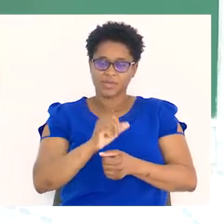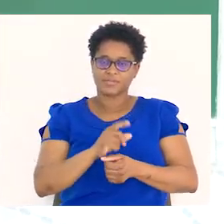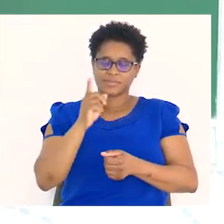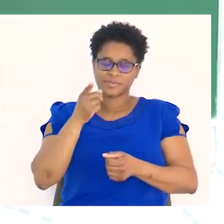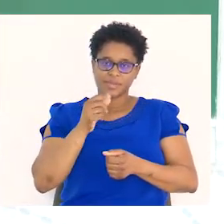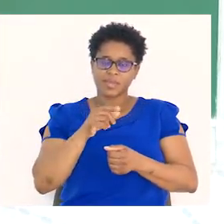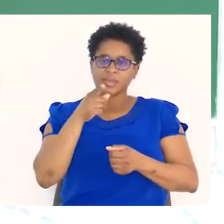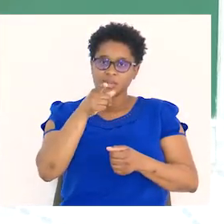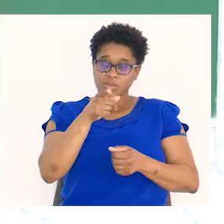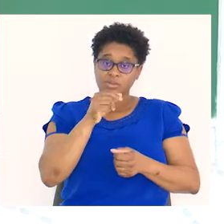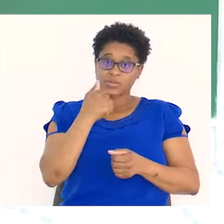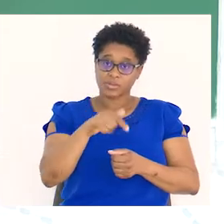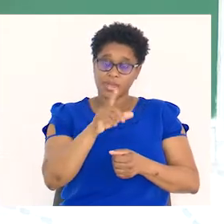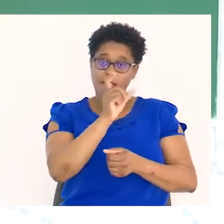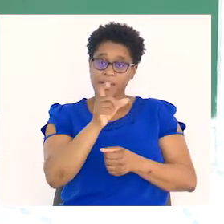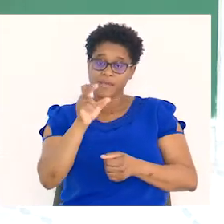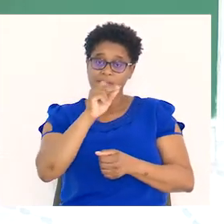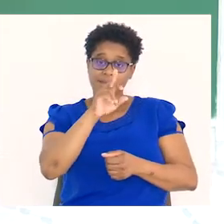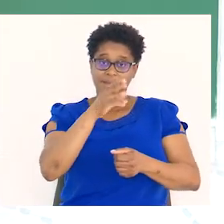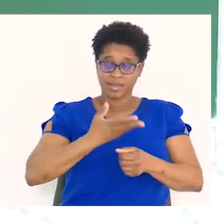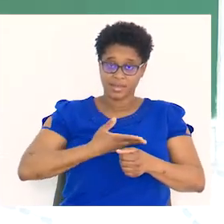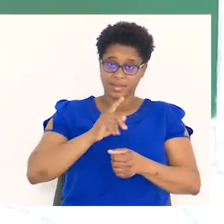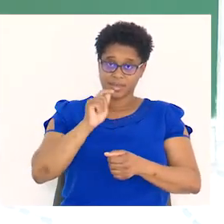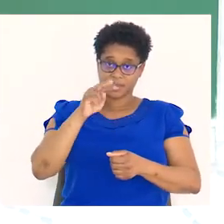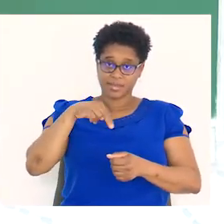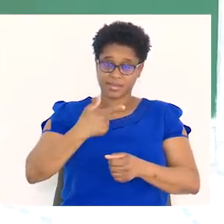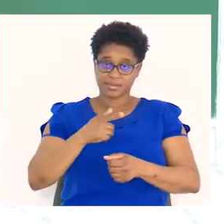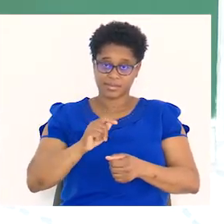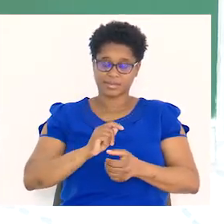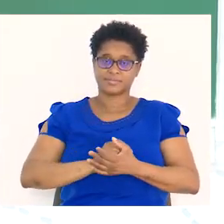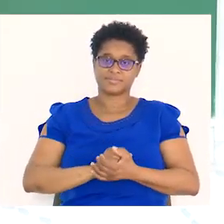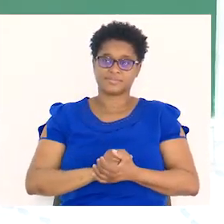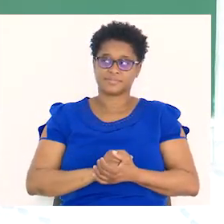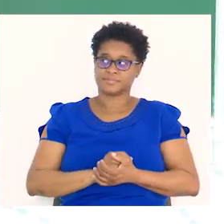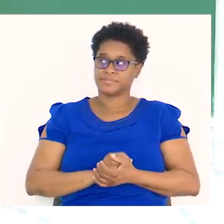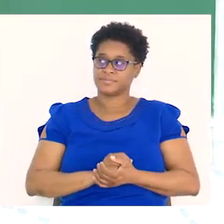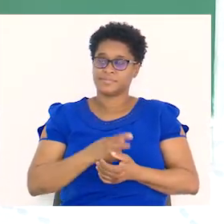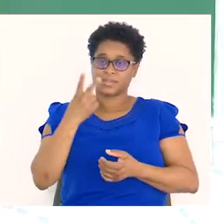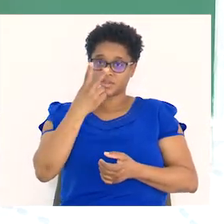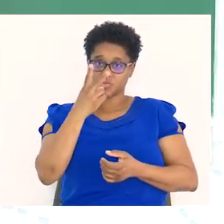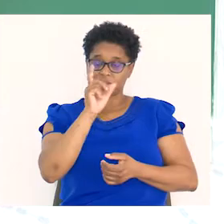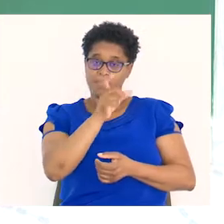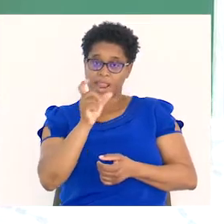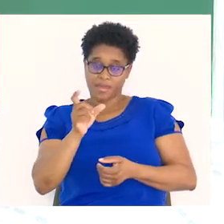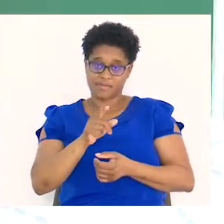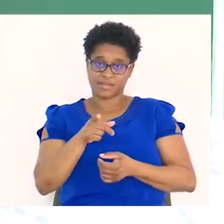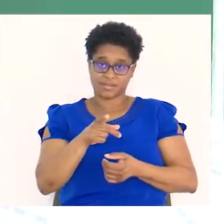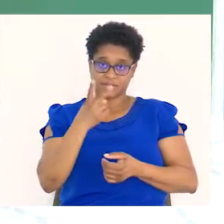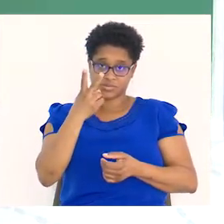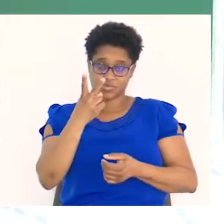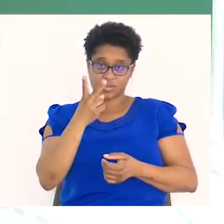Tu tens a palavra água e tu tens a palavra ardente.